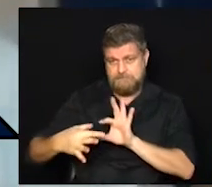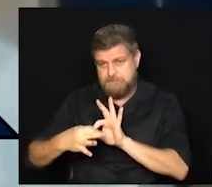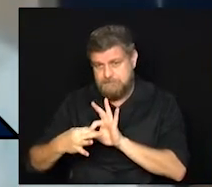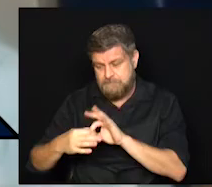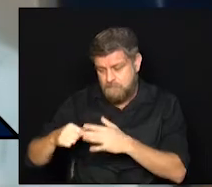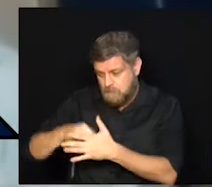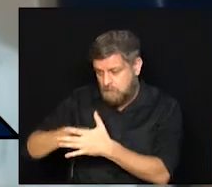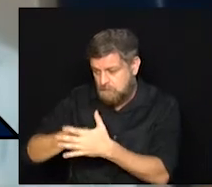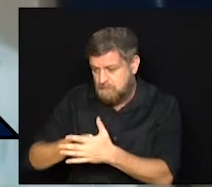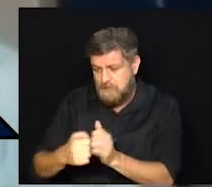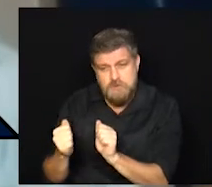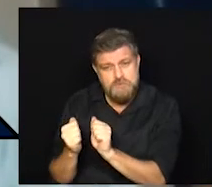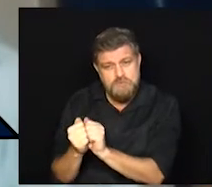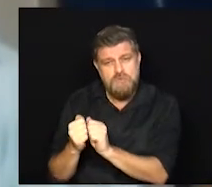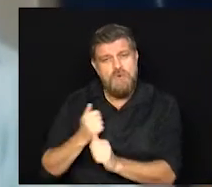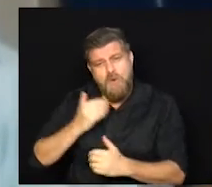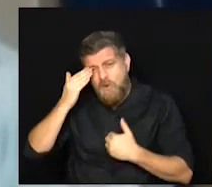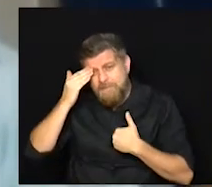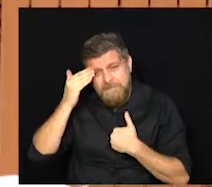obrigado.